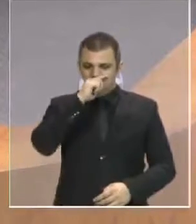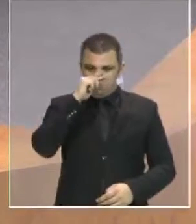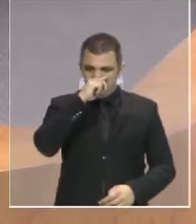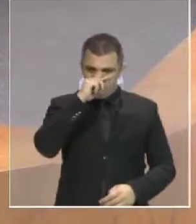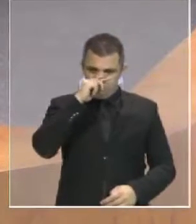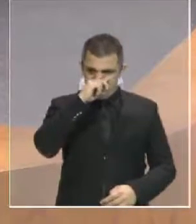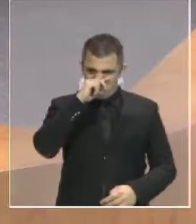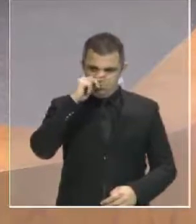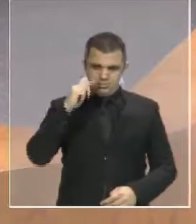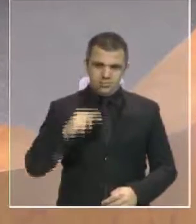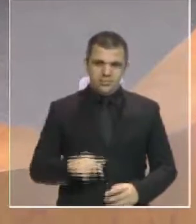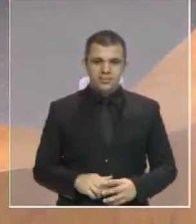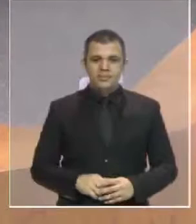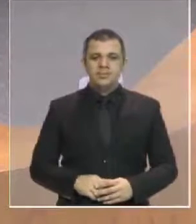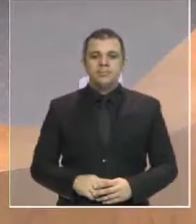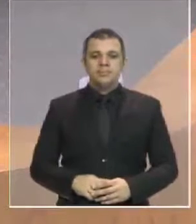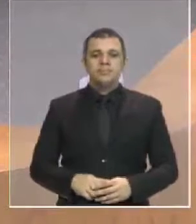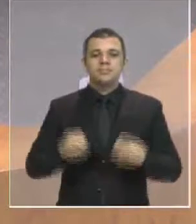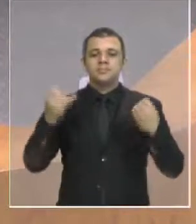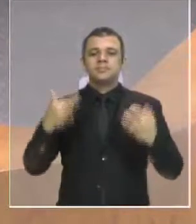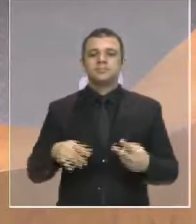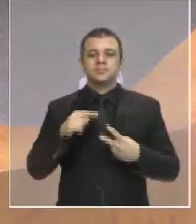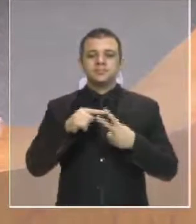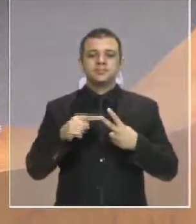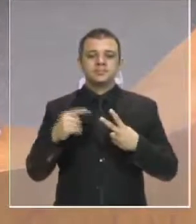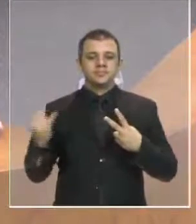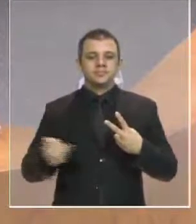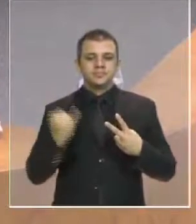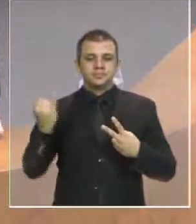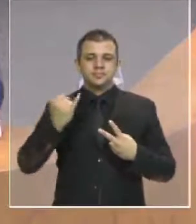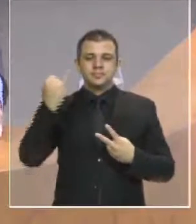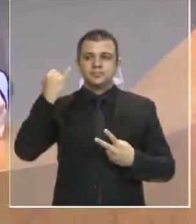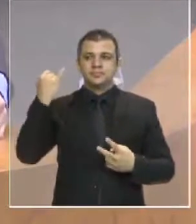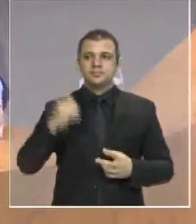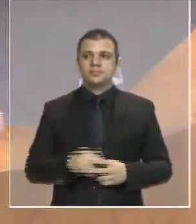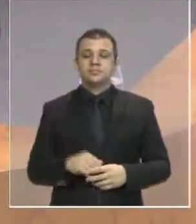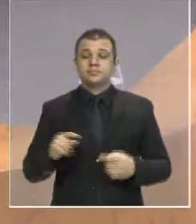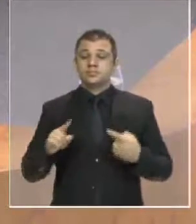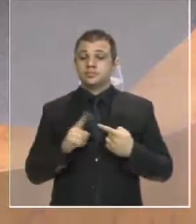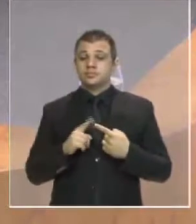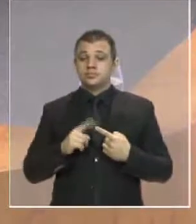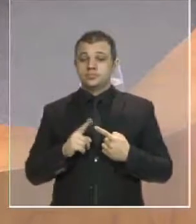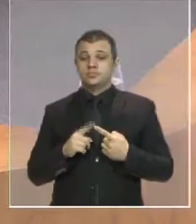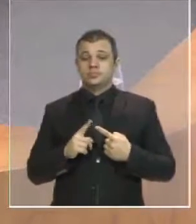coloca 2 pontos principais. Primeiro,